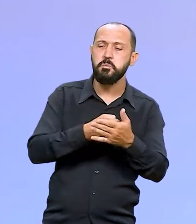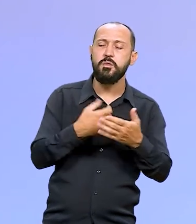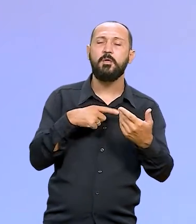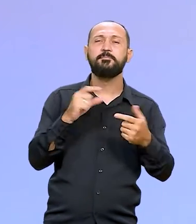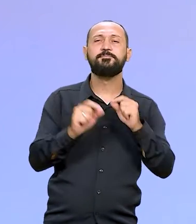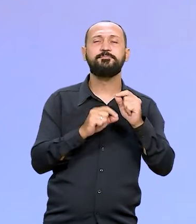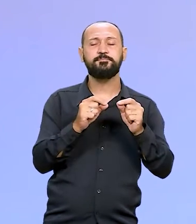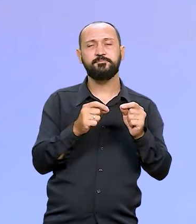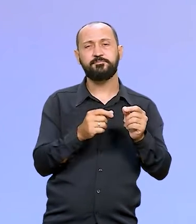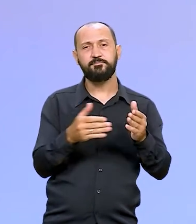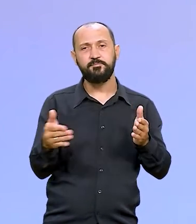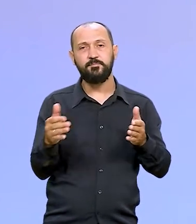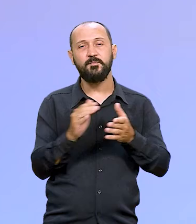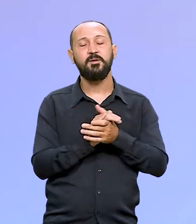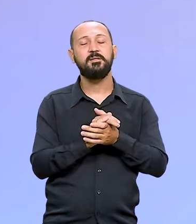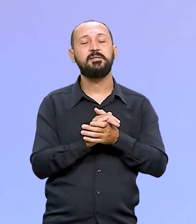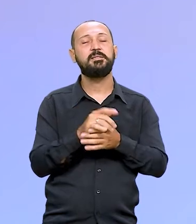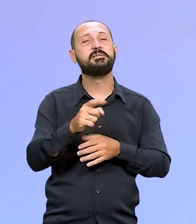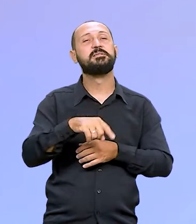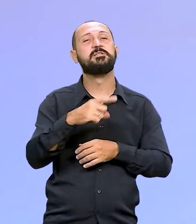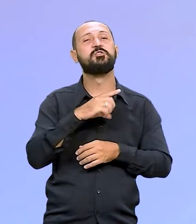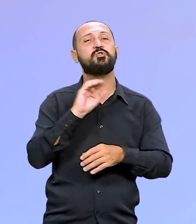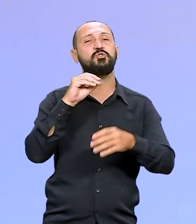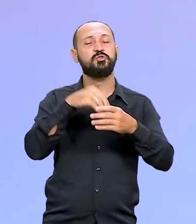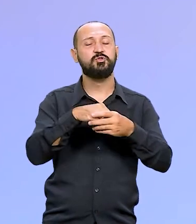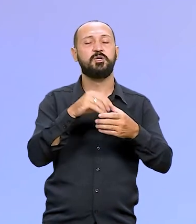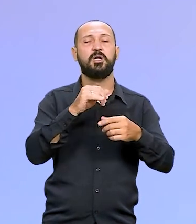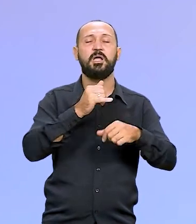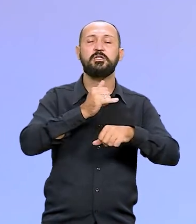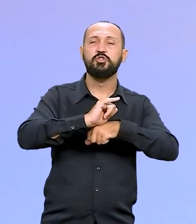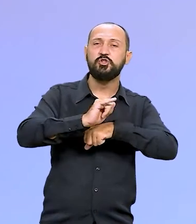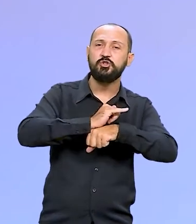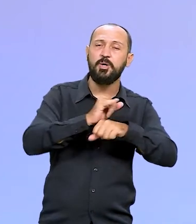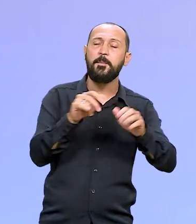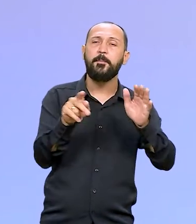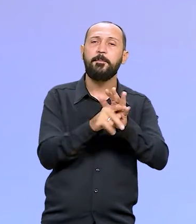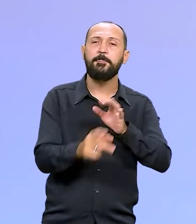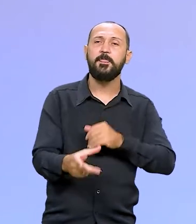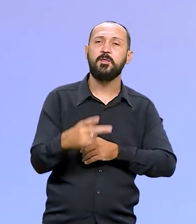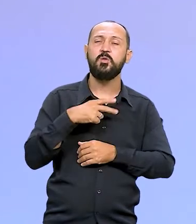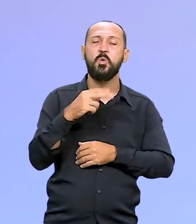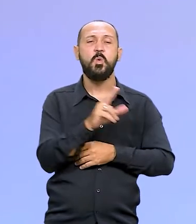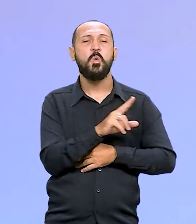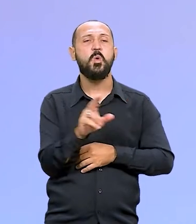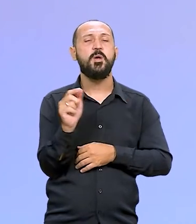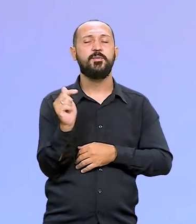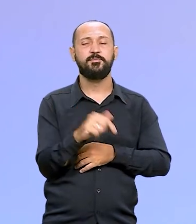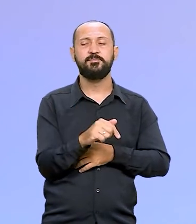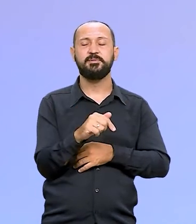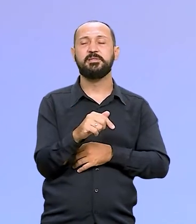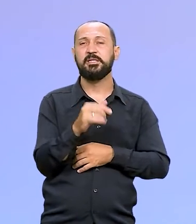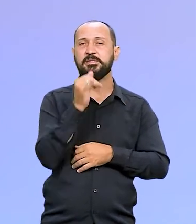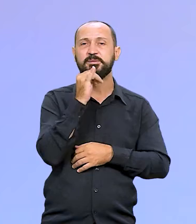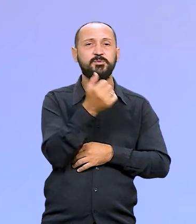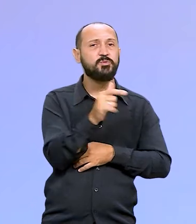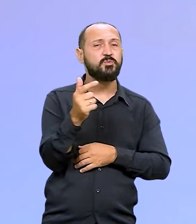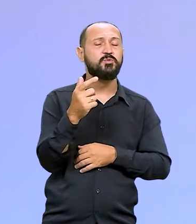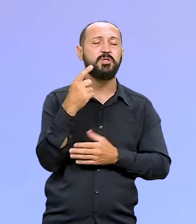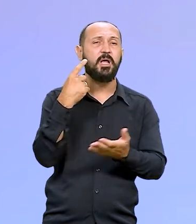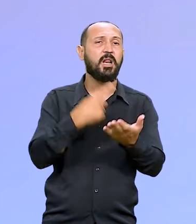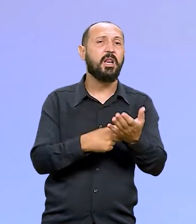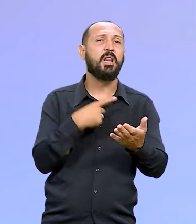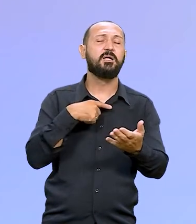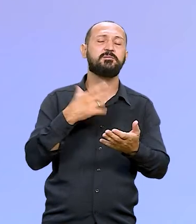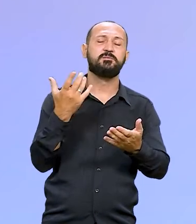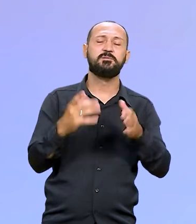garantias e demais sucessões, eles colocavam instrumentos particulares e denominações de instrumentos particulares que não